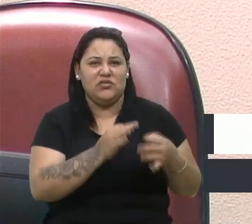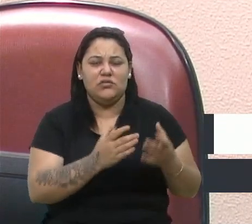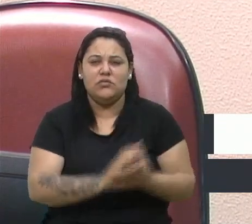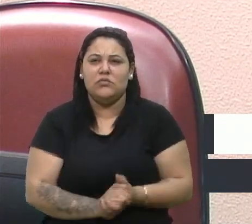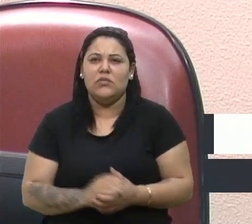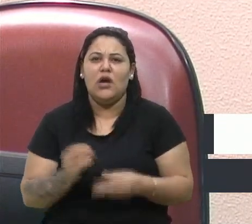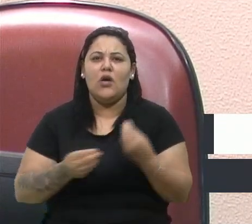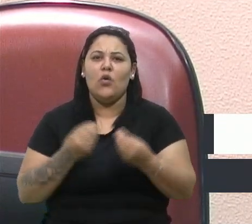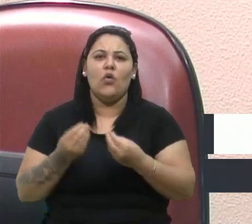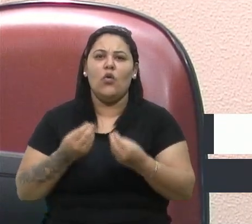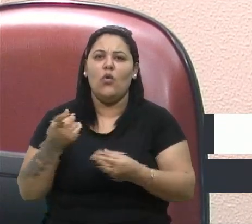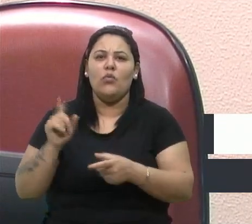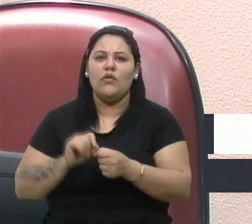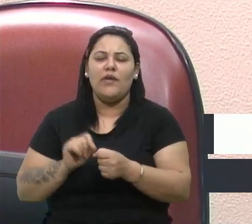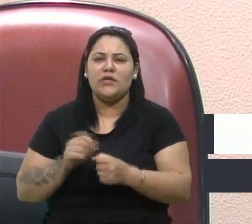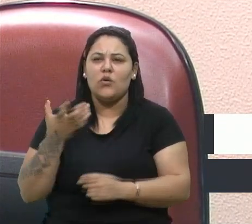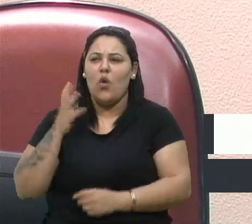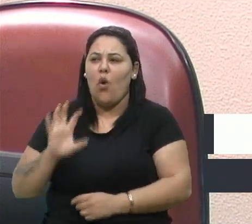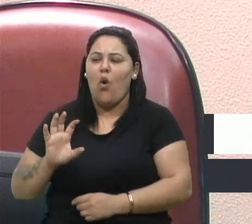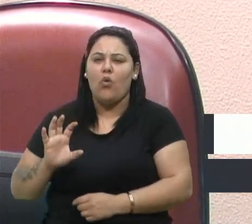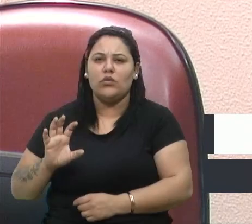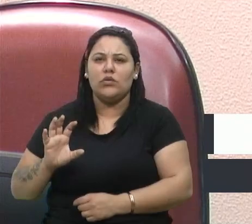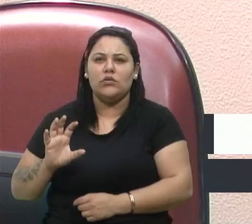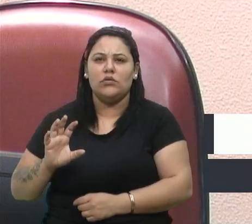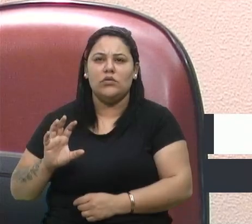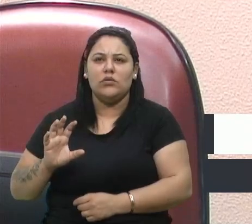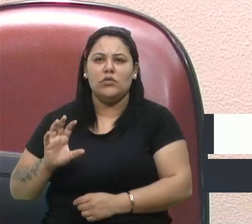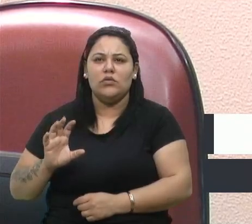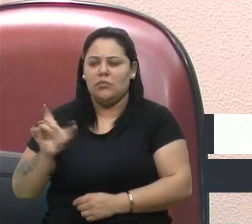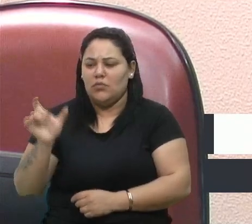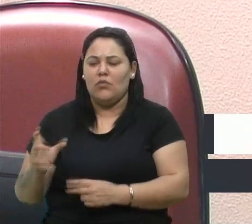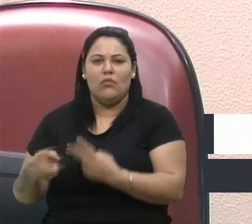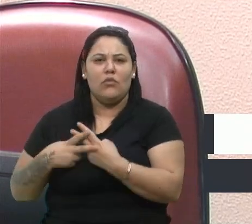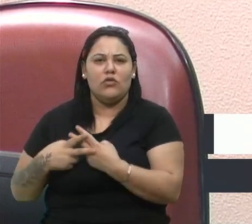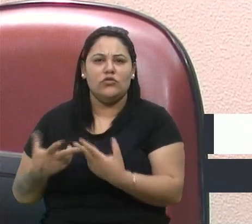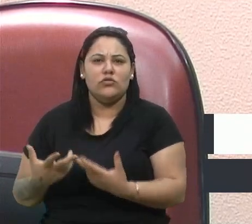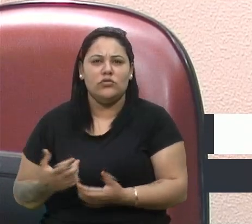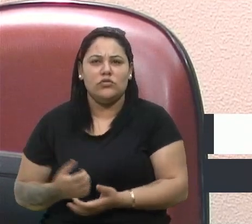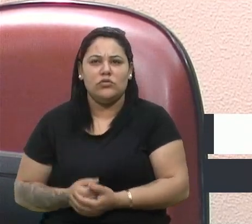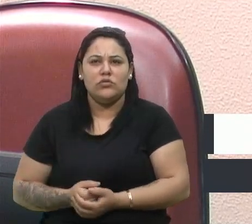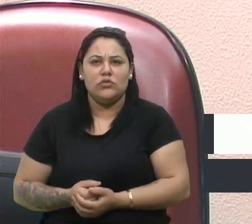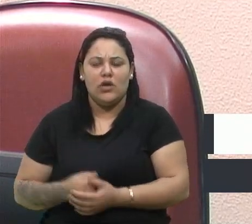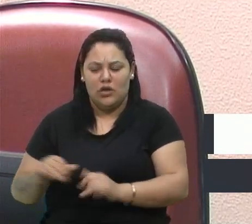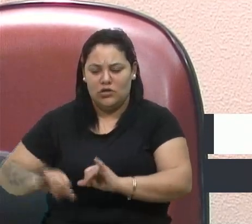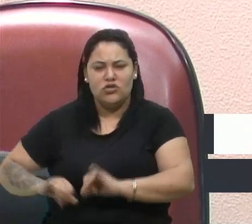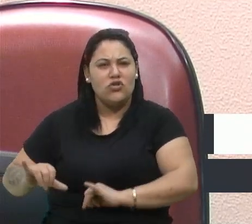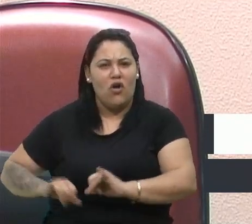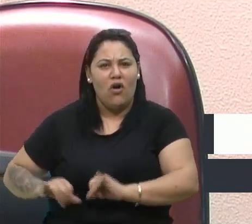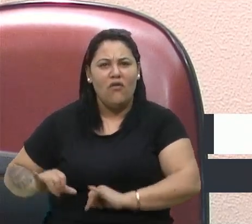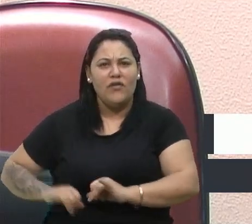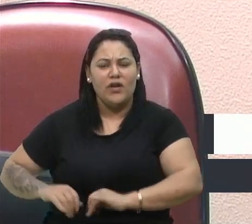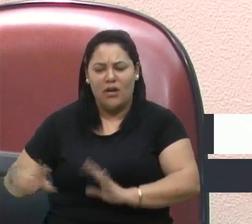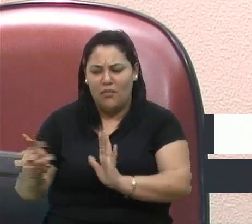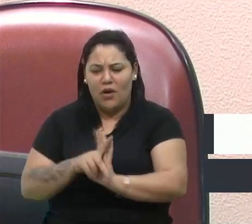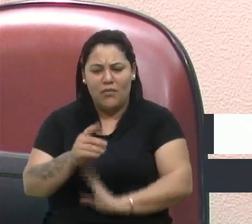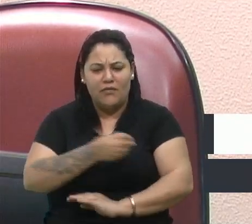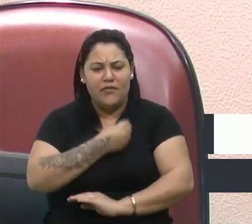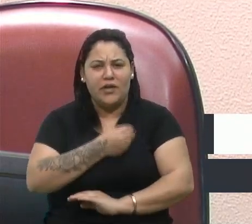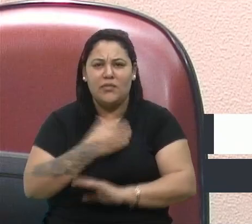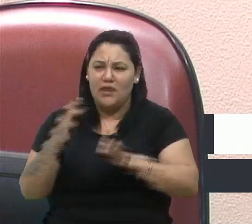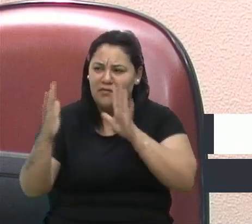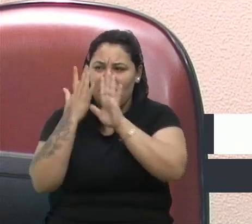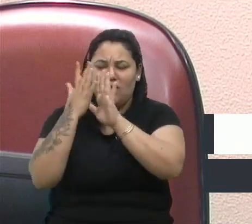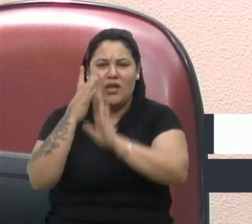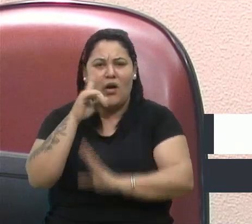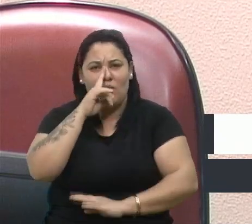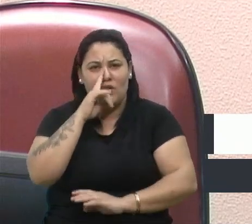fazer contra bandido? Ele acaba sofrendo com a própria vida, o enfrentamento. Então, que bom que